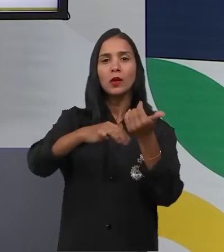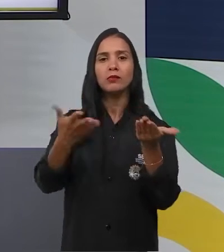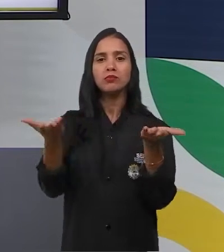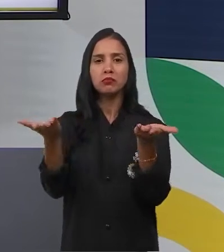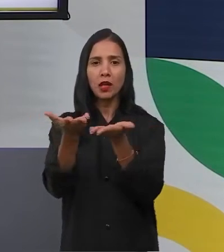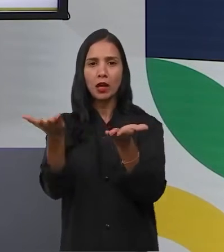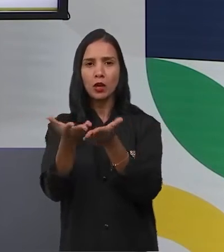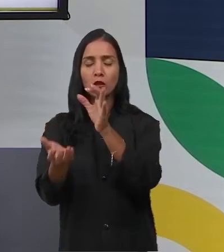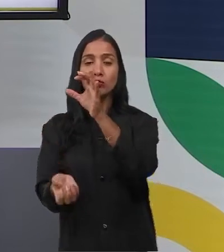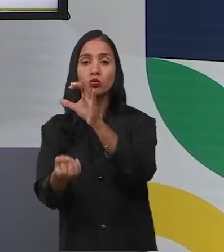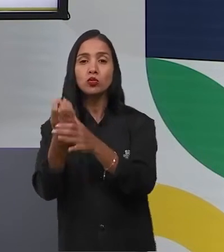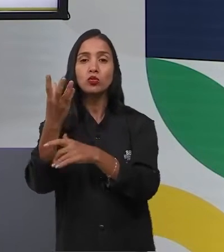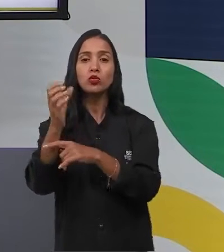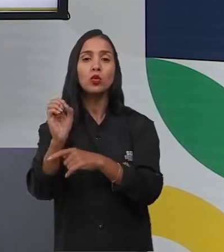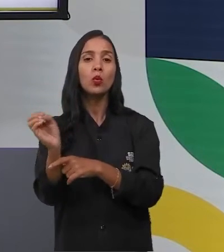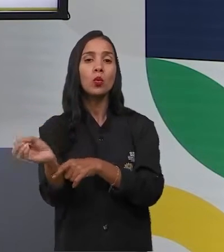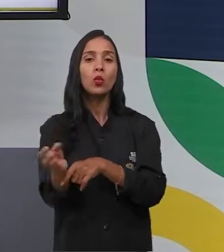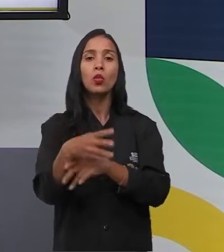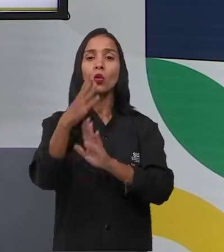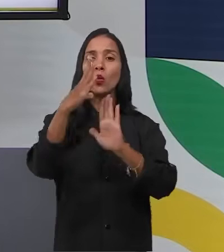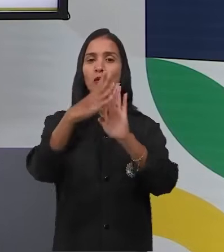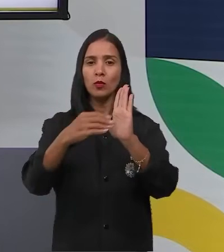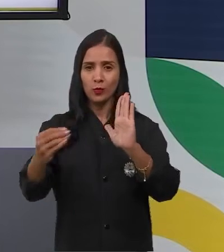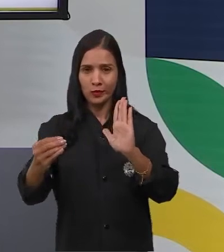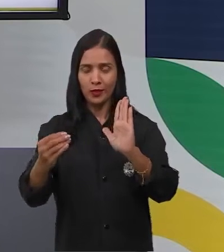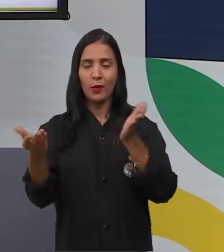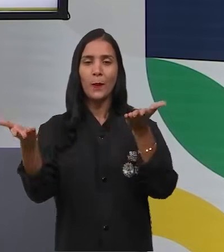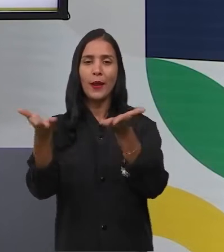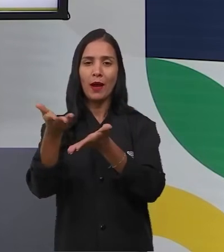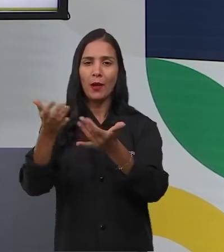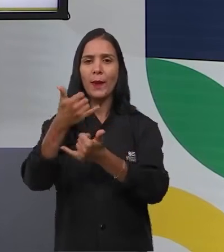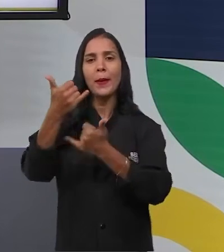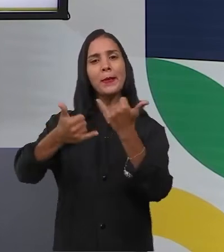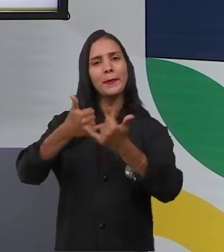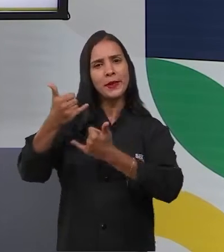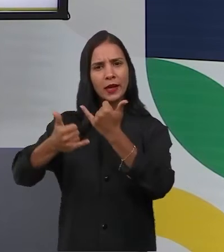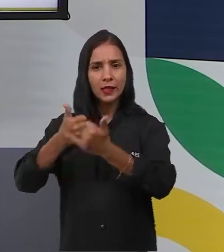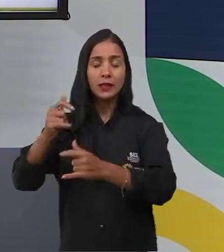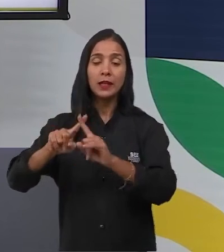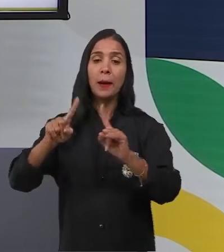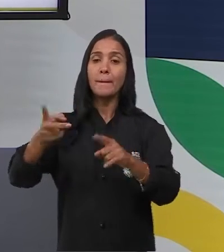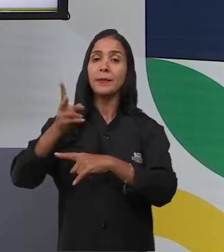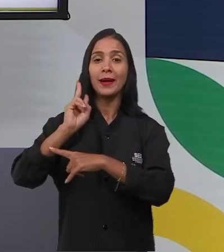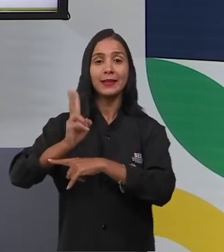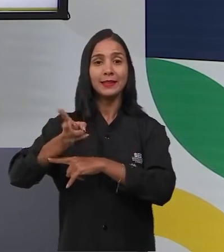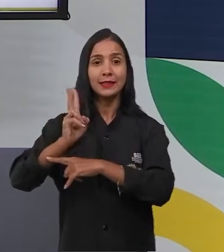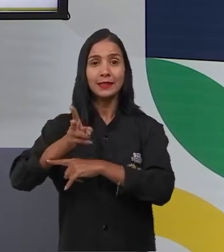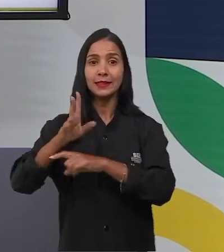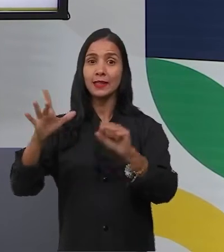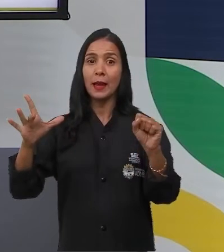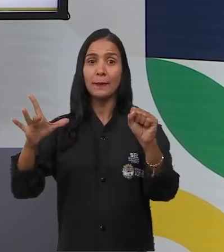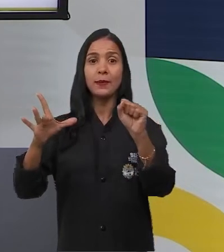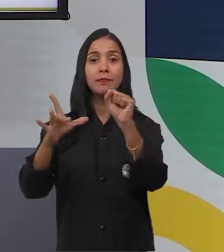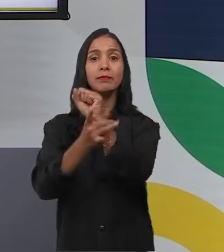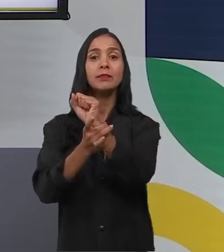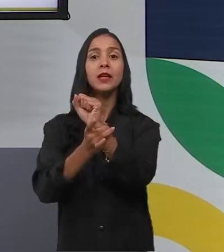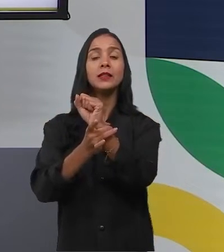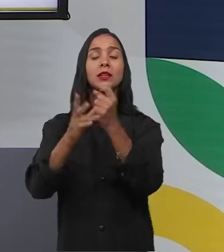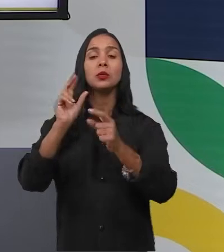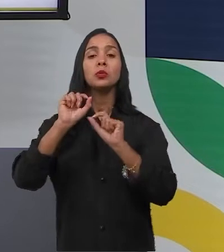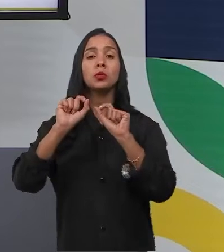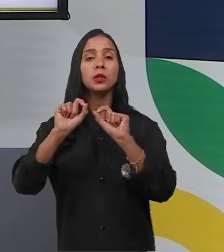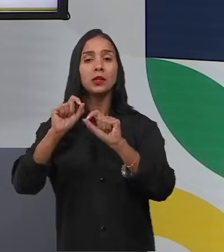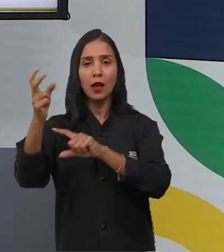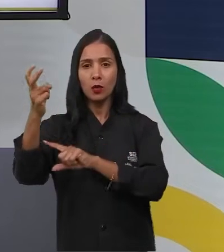acabam, vamos organizar em forma de campeonato um pouco mais estruturado, com regras, esse direcionamento, mas sem